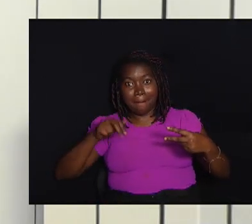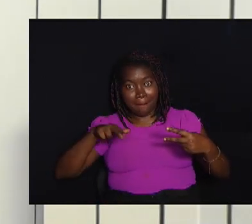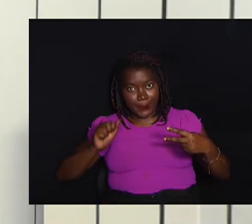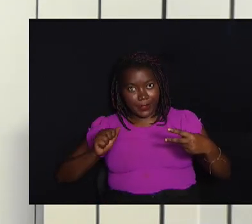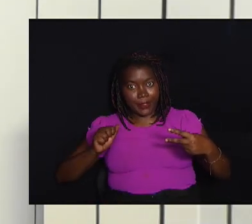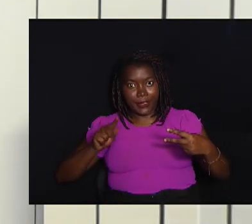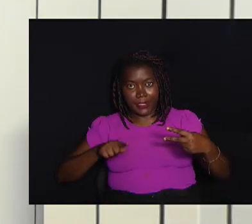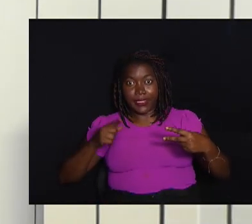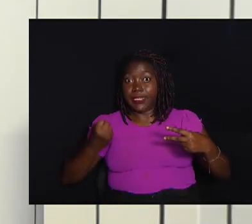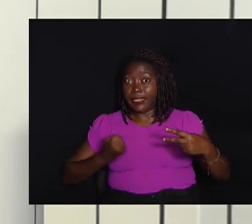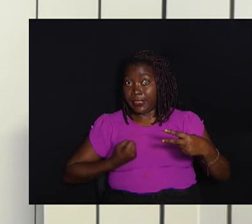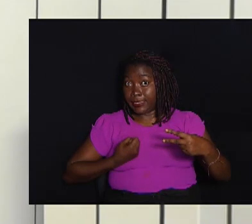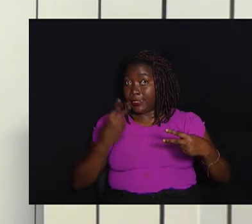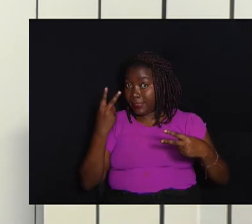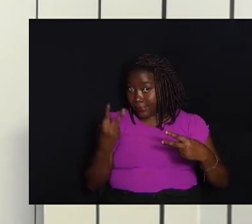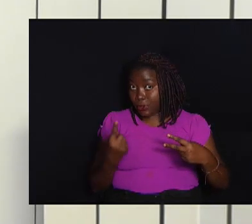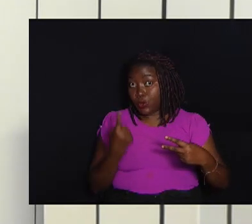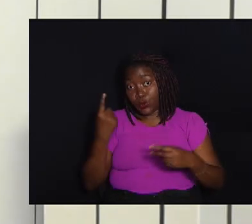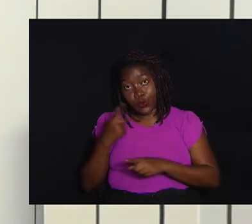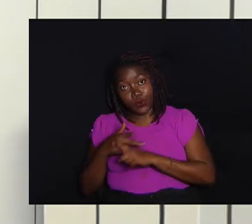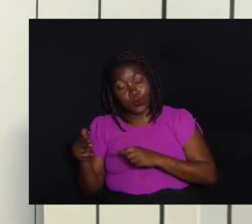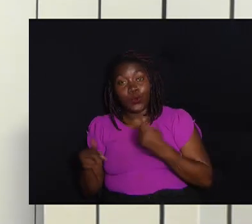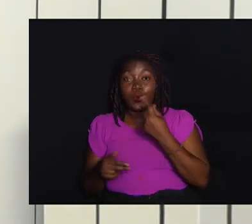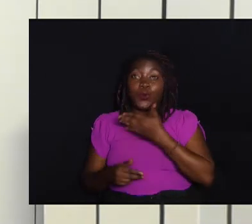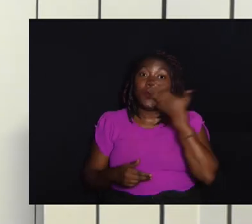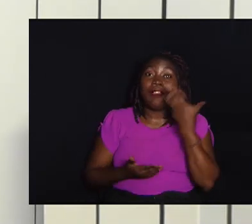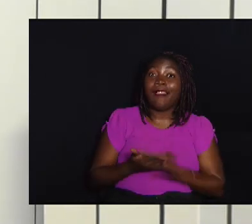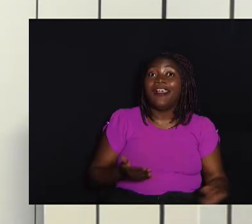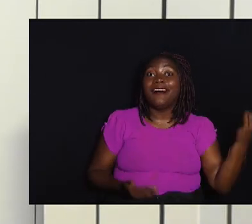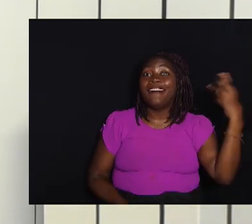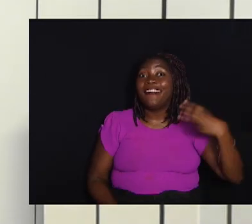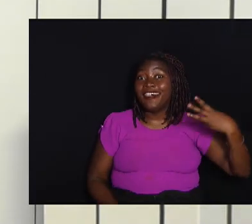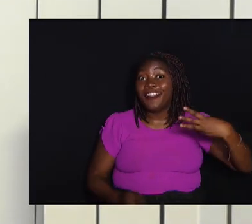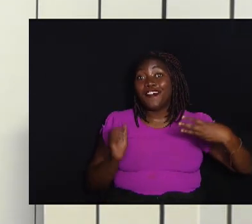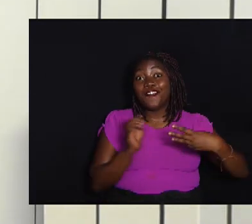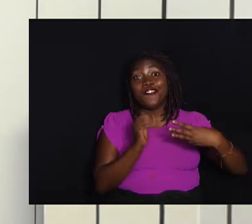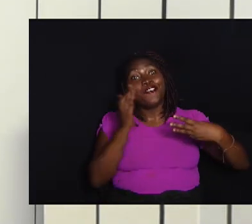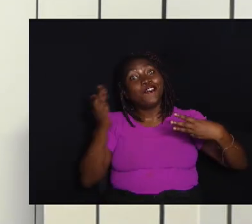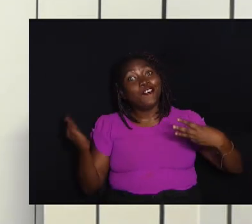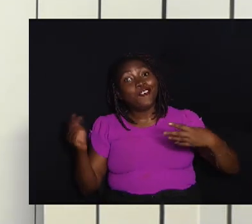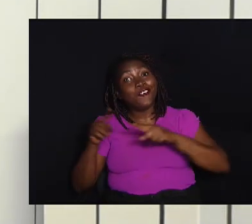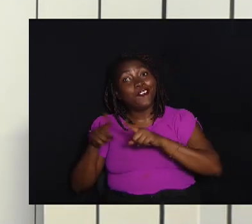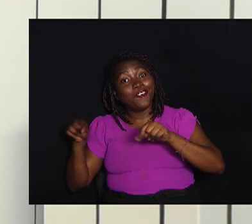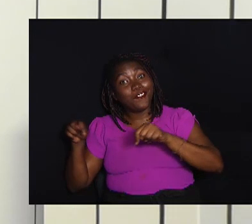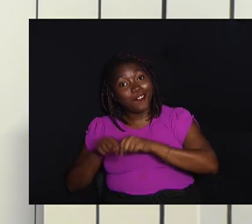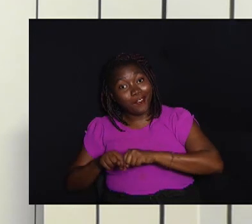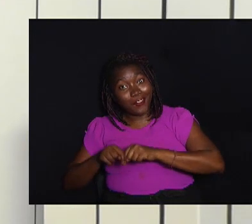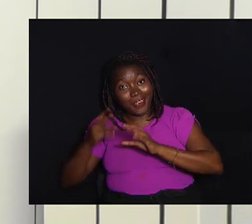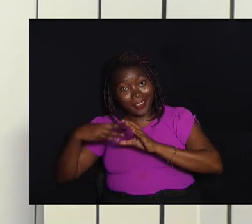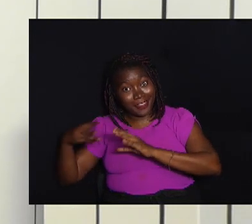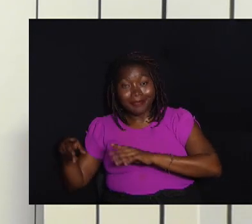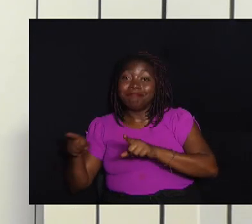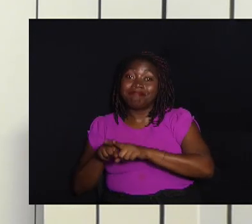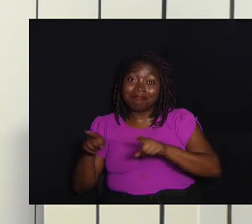1 vitória e 1 derrota. E aí na terceira posição, fora da zona de classificação, está o Guarani,